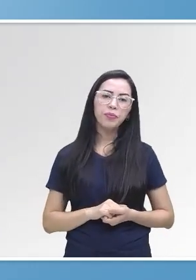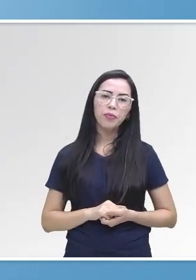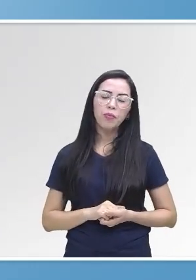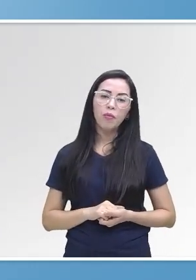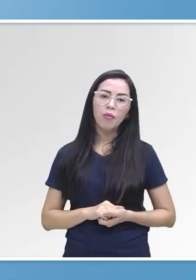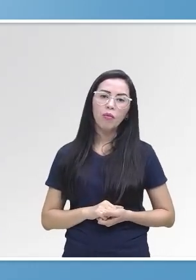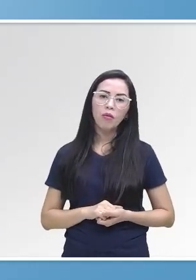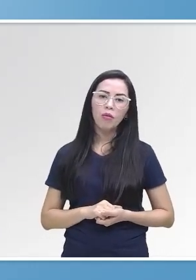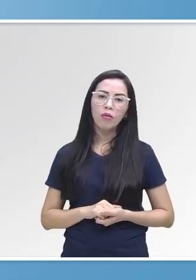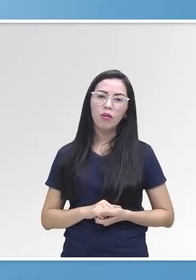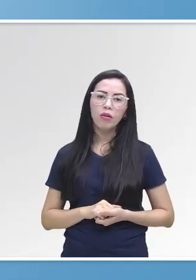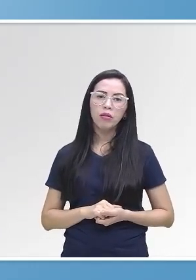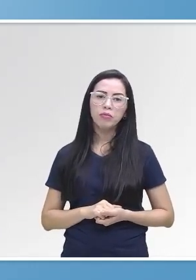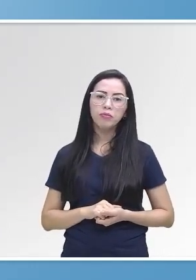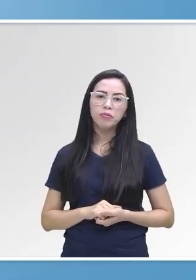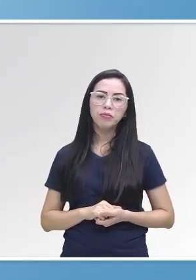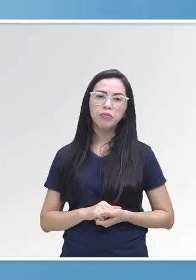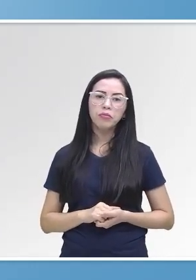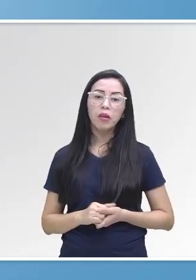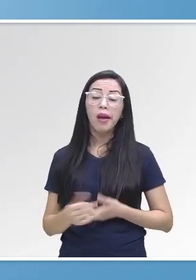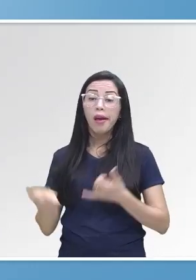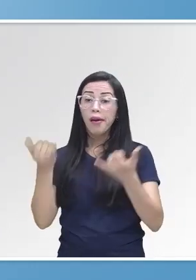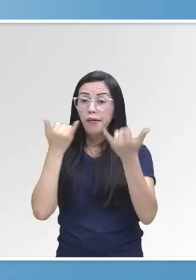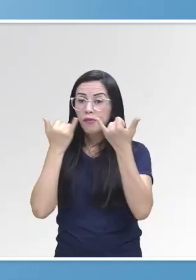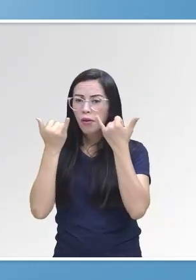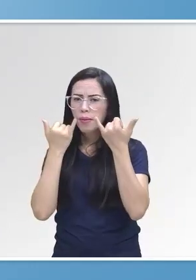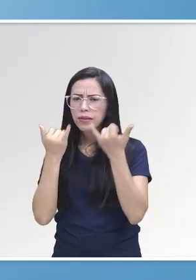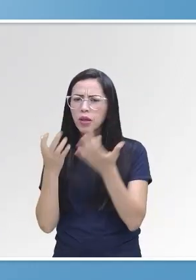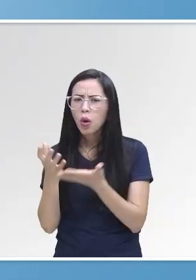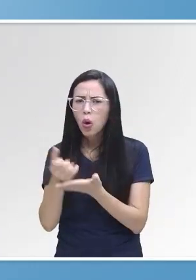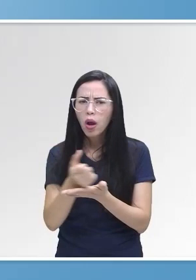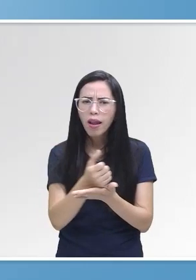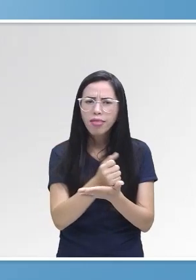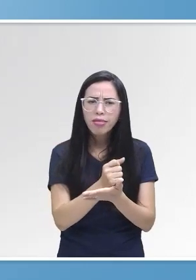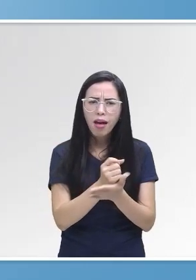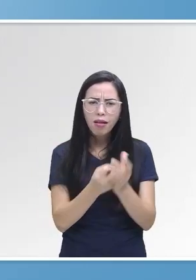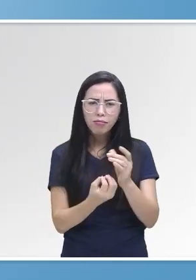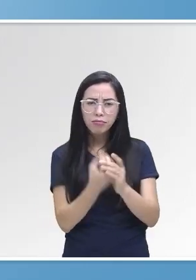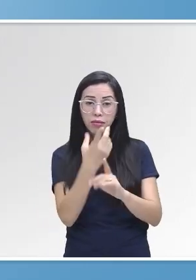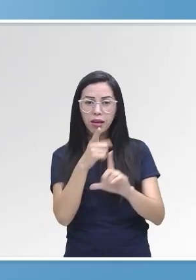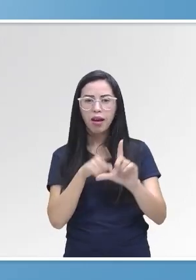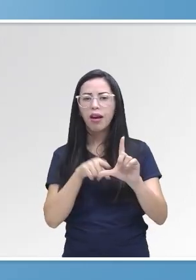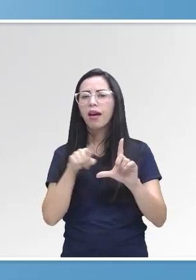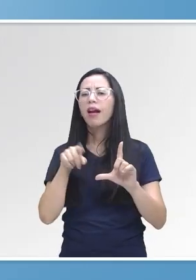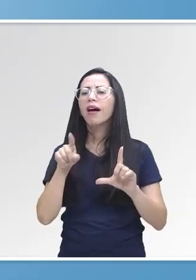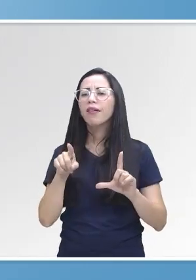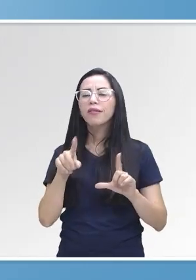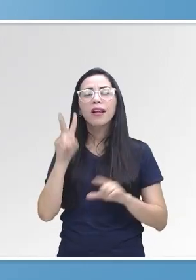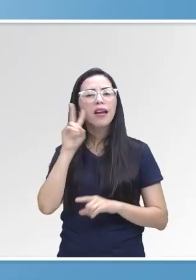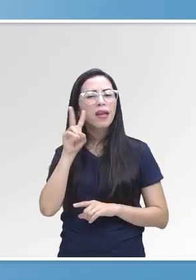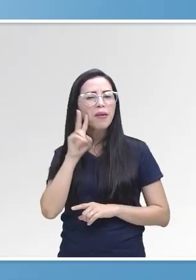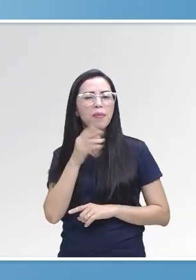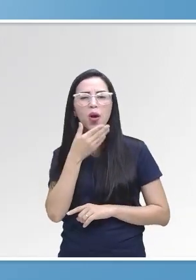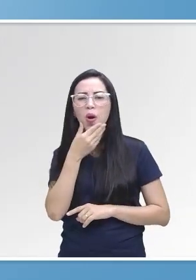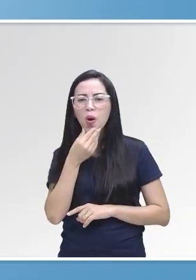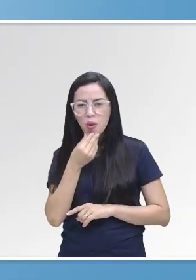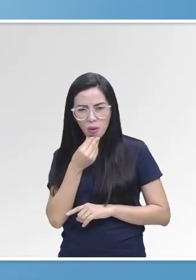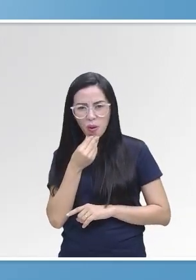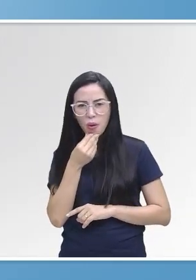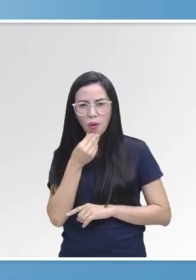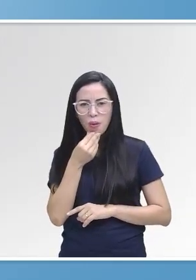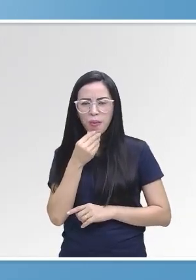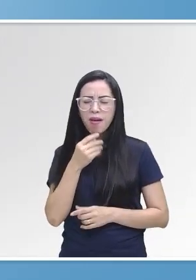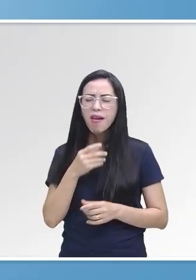a realizar é gráficos através de dados coletados o seu Paulo São Paulo fez um levantamento dos sabores de